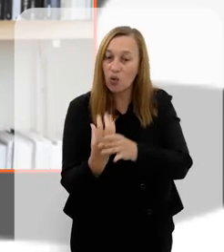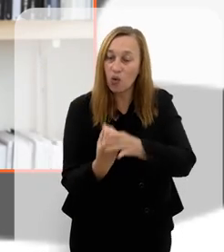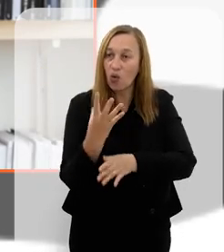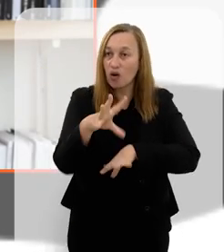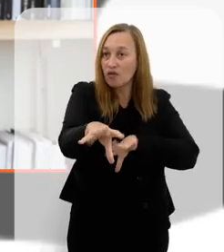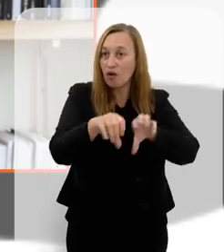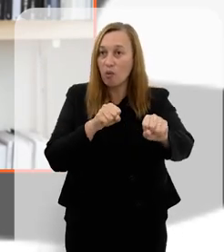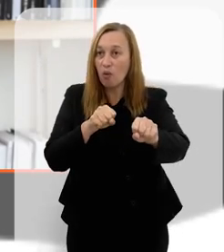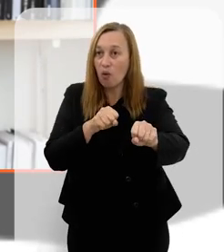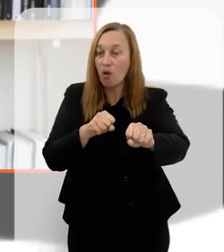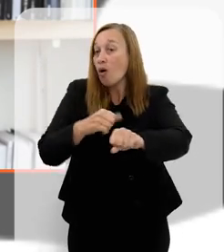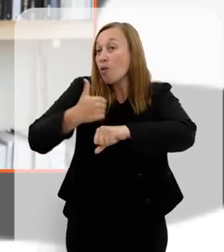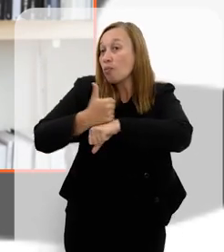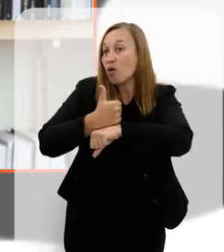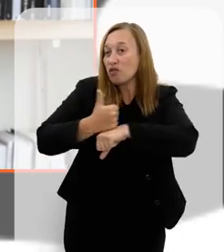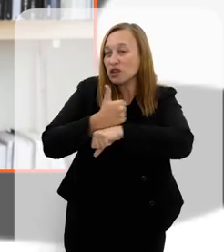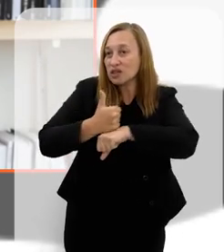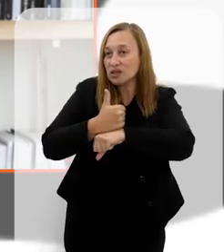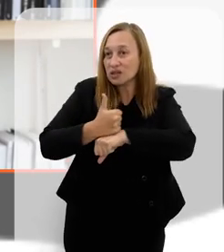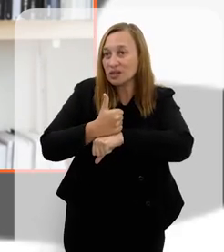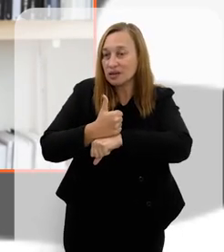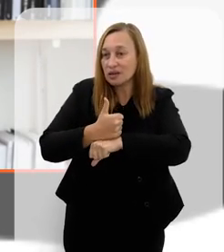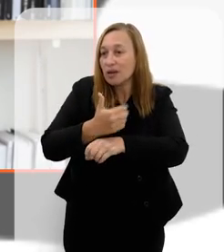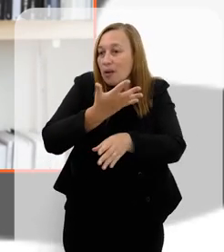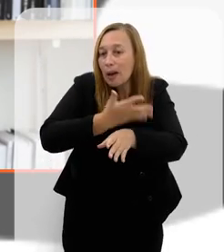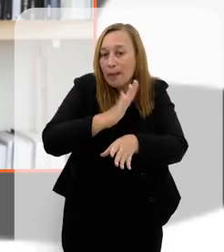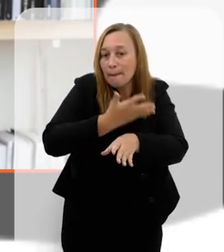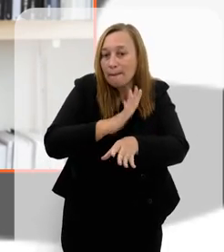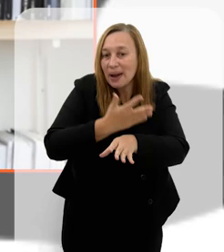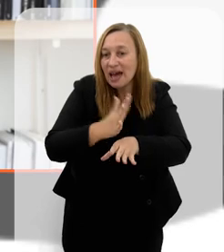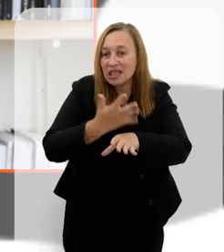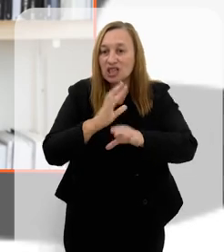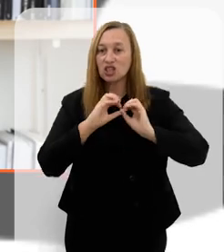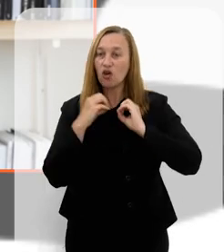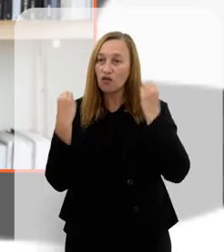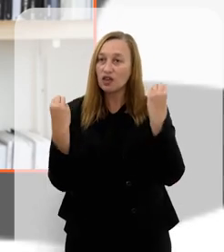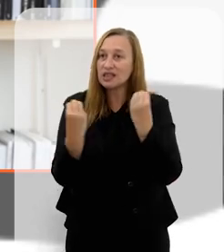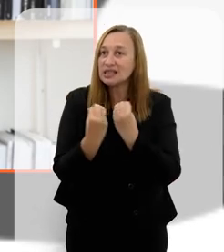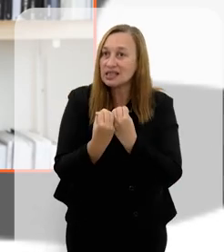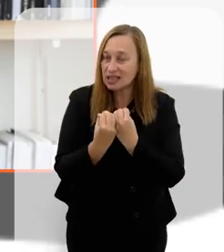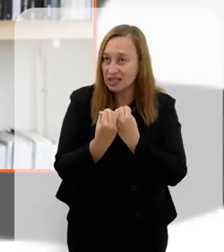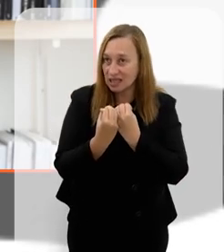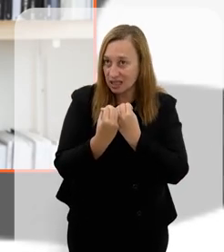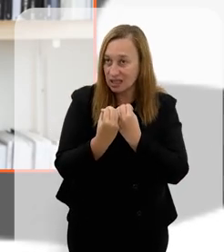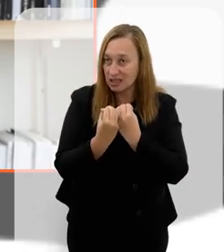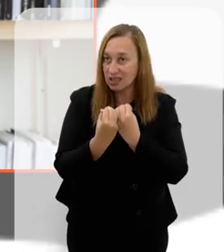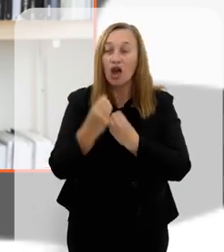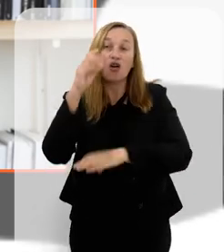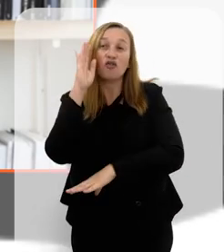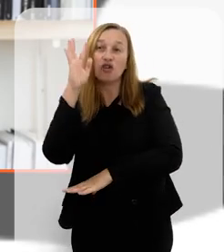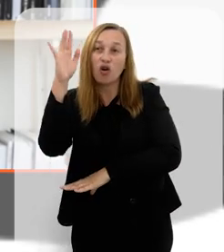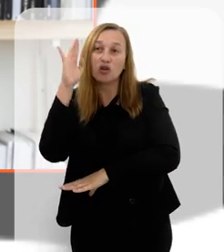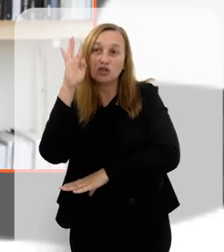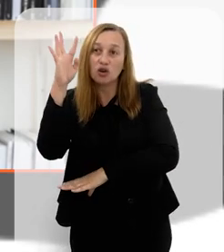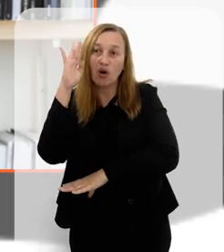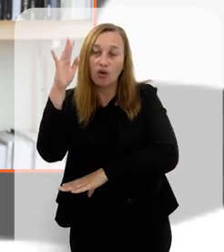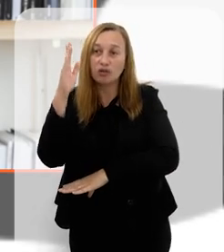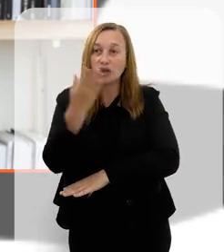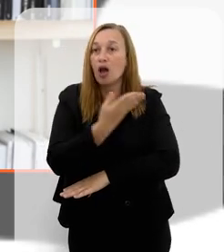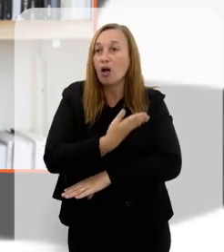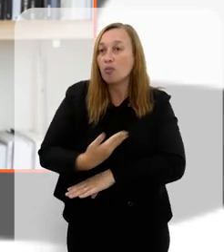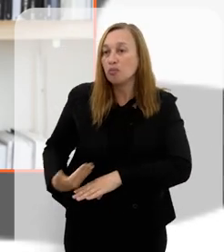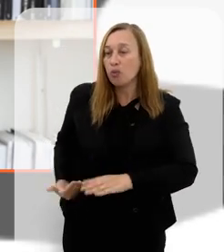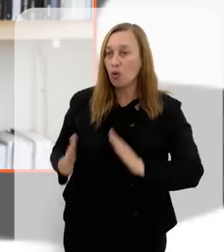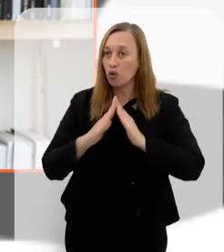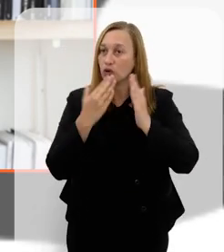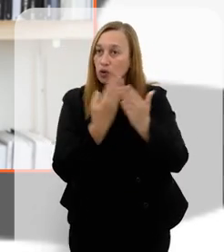formou profissionais e professores para a prática de ateliês filosóficos nas escolas públicas e privadas em